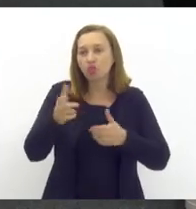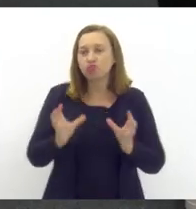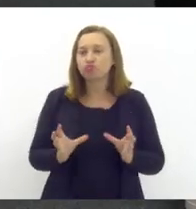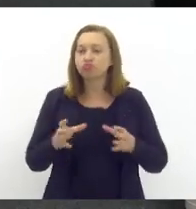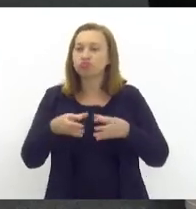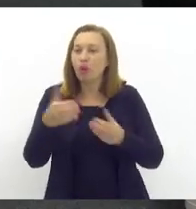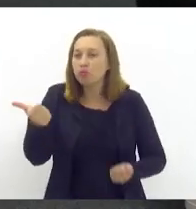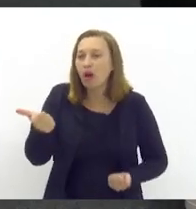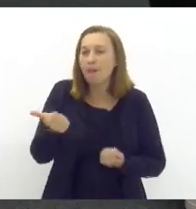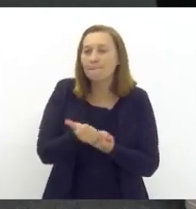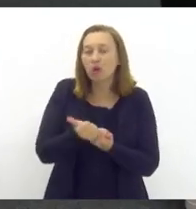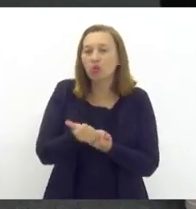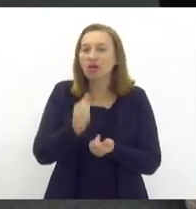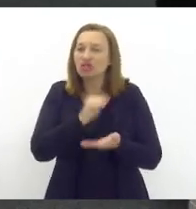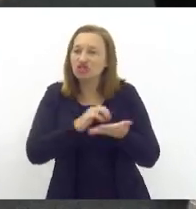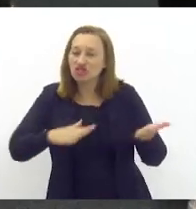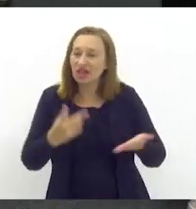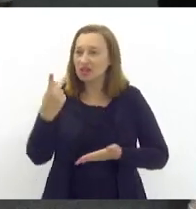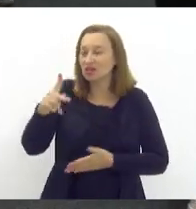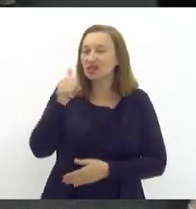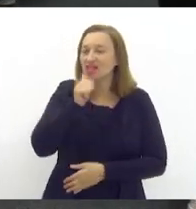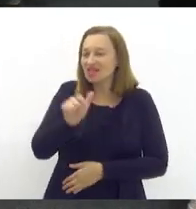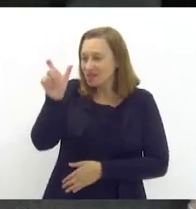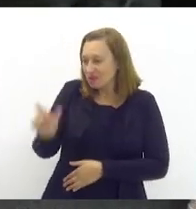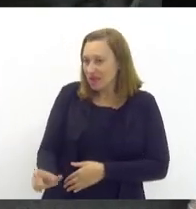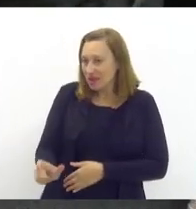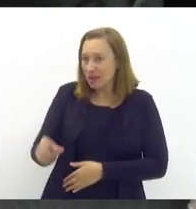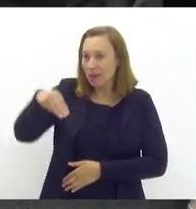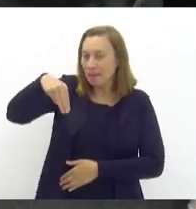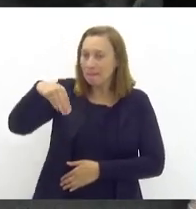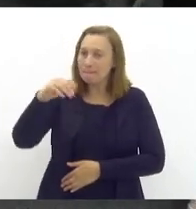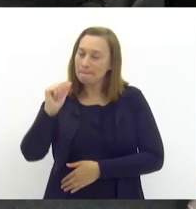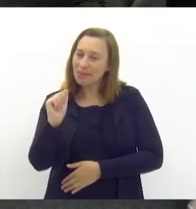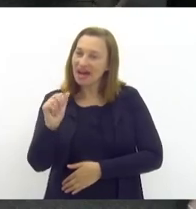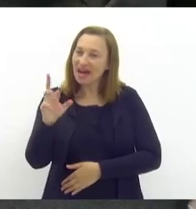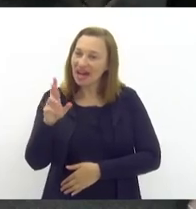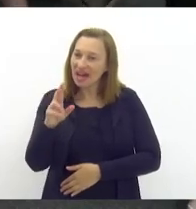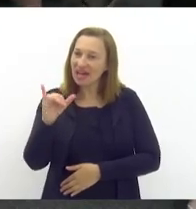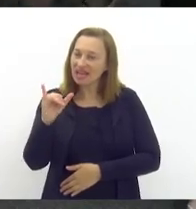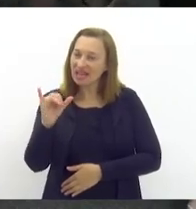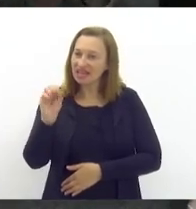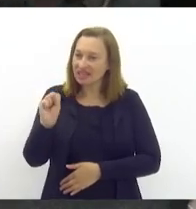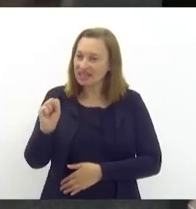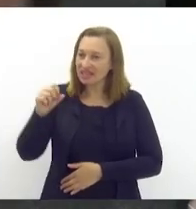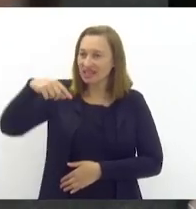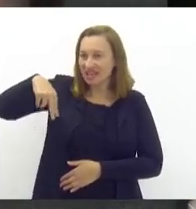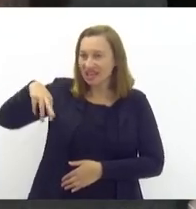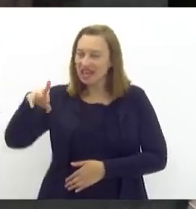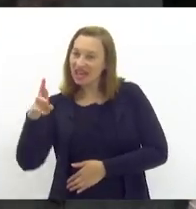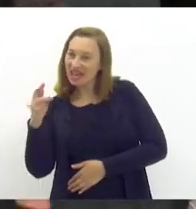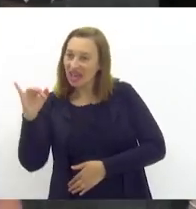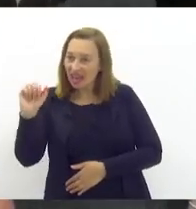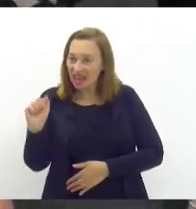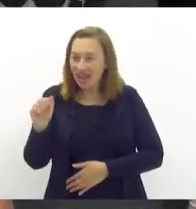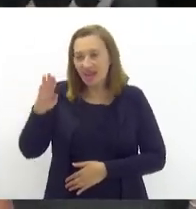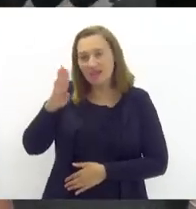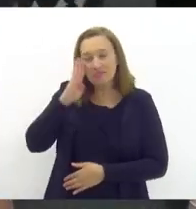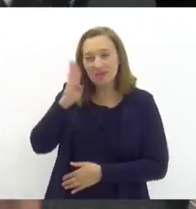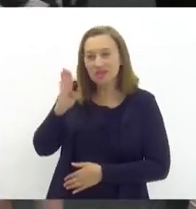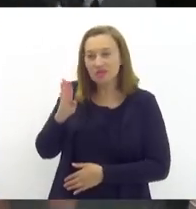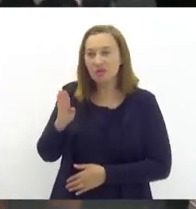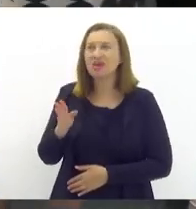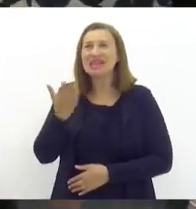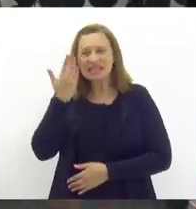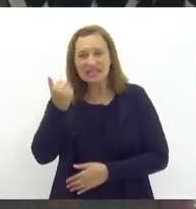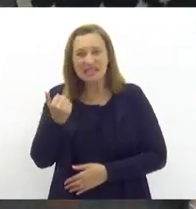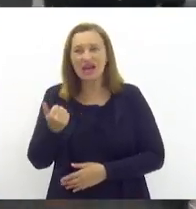às suas atividades dessas mulheres marisqueiras é fundamental. A gente sabe que são mulheres, muitas vezes, invisíveis